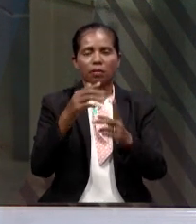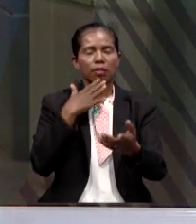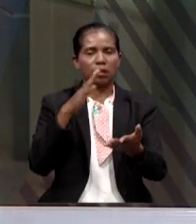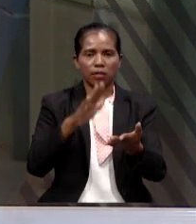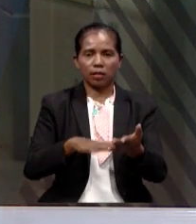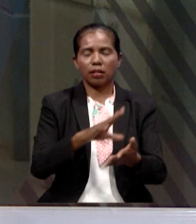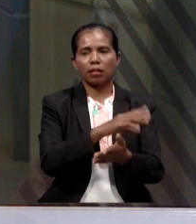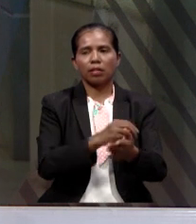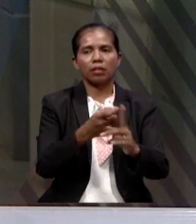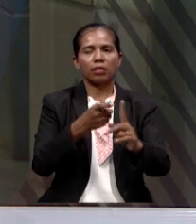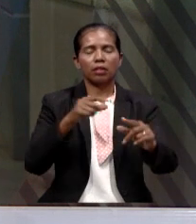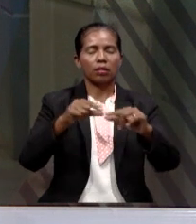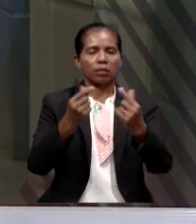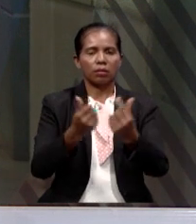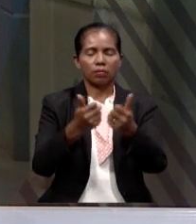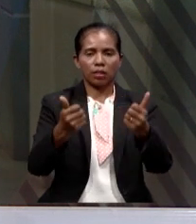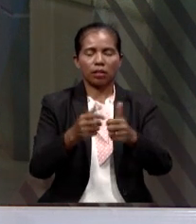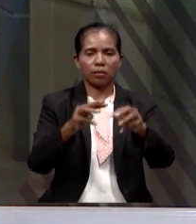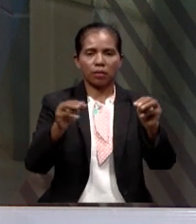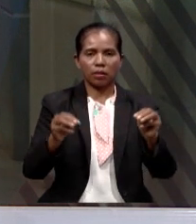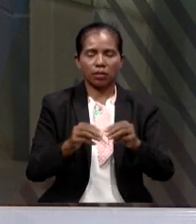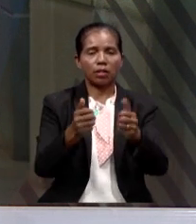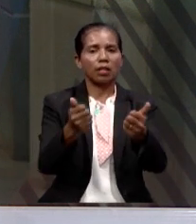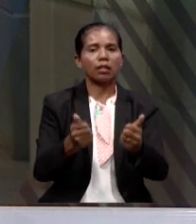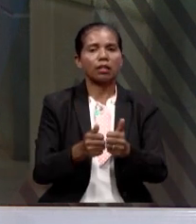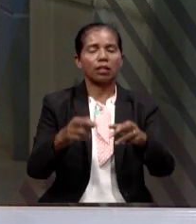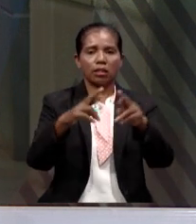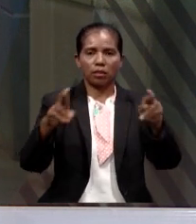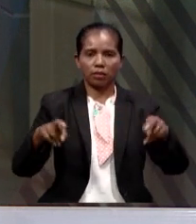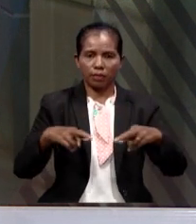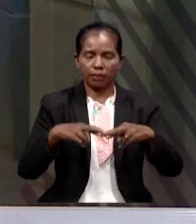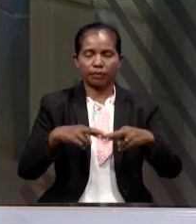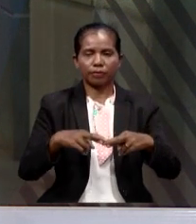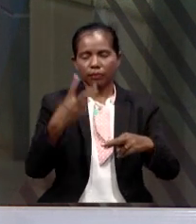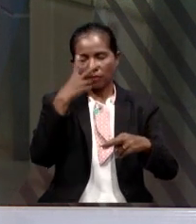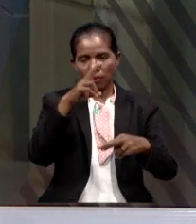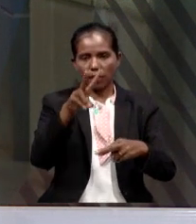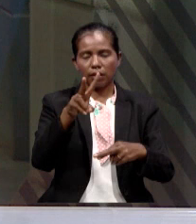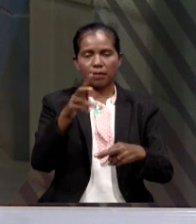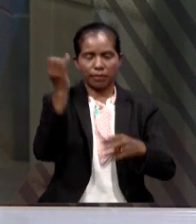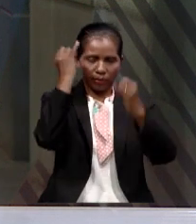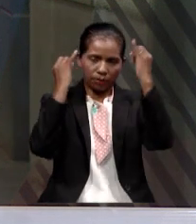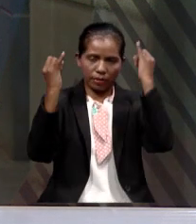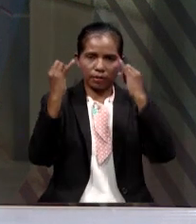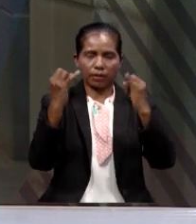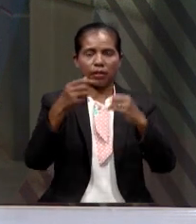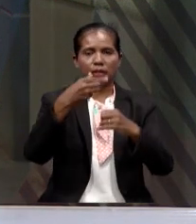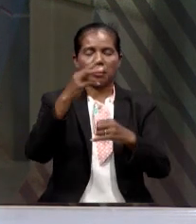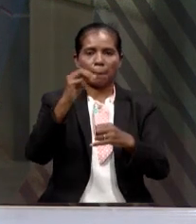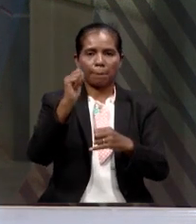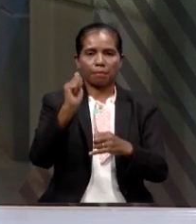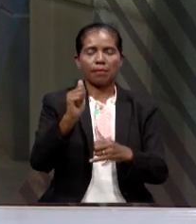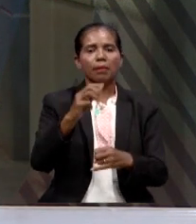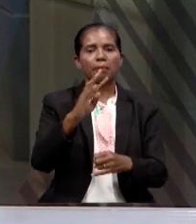provocativa o sistema do grupo Arte Marciais no Arte Rituais. Até tem cliente com o assunto, né? Tu me acompanha a informação no BGMN